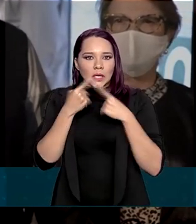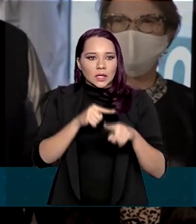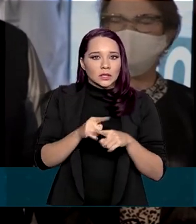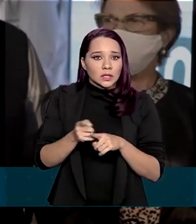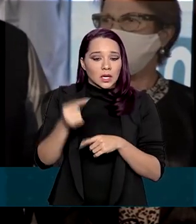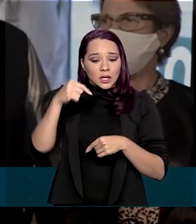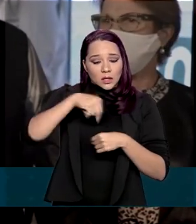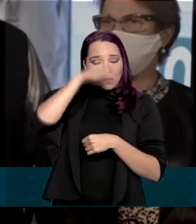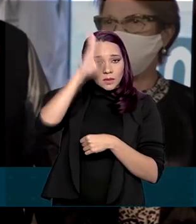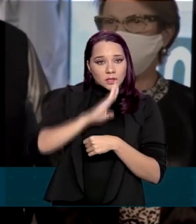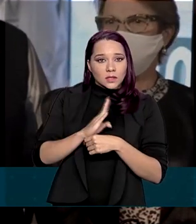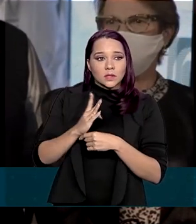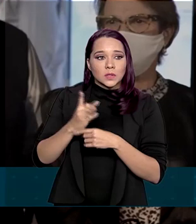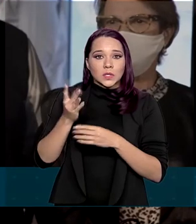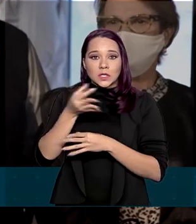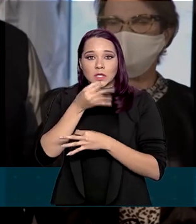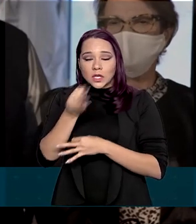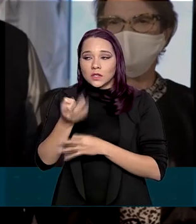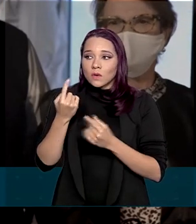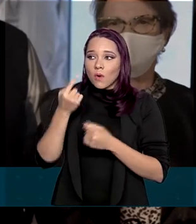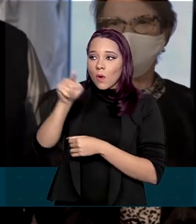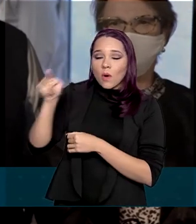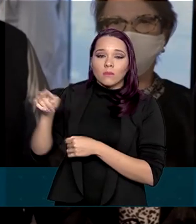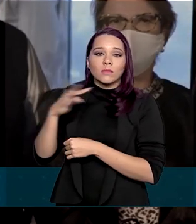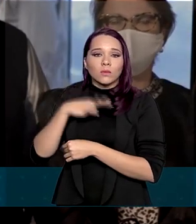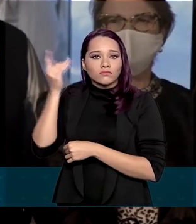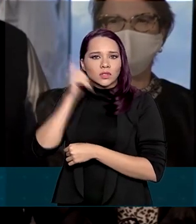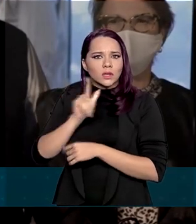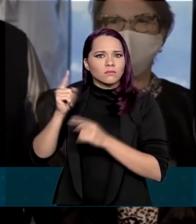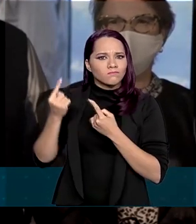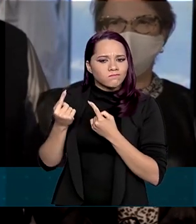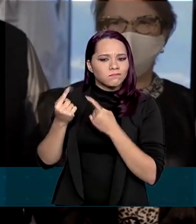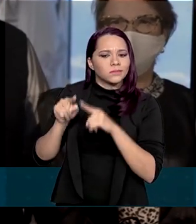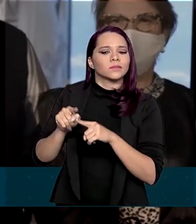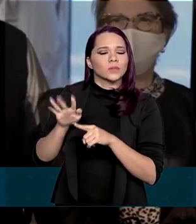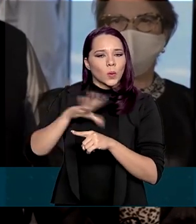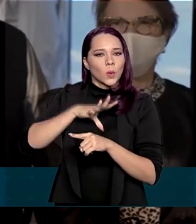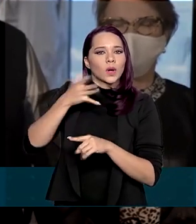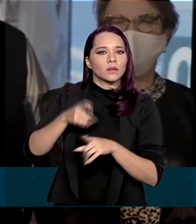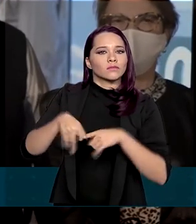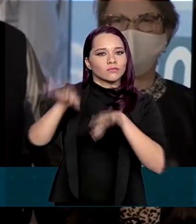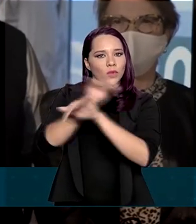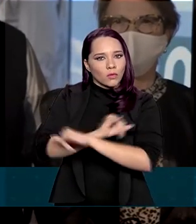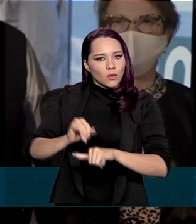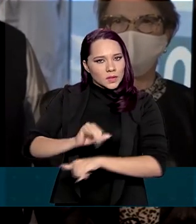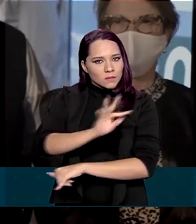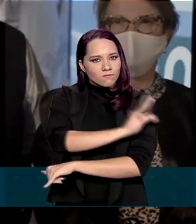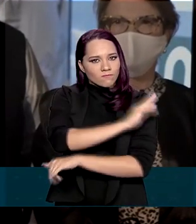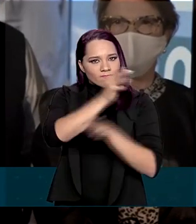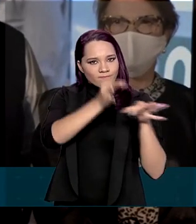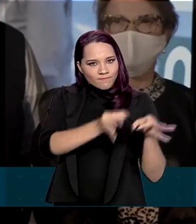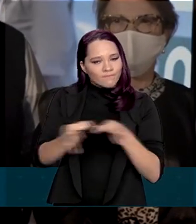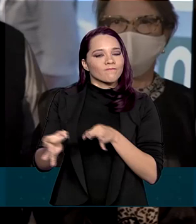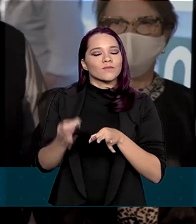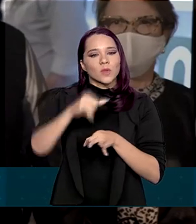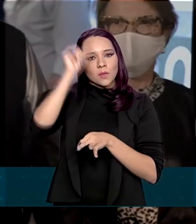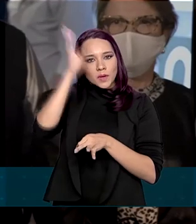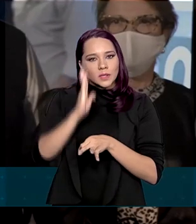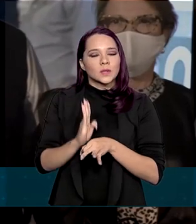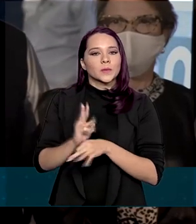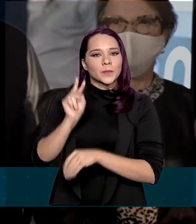para rebatê-las com coragem e com informações técnicas. O Brasil